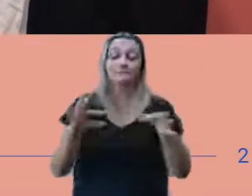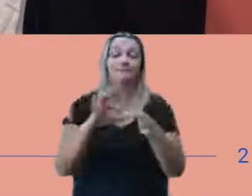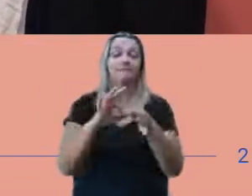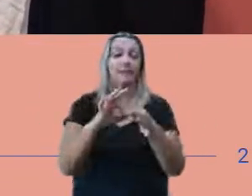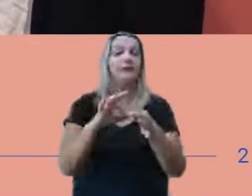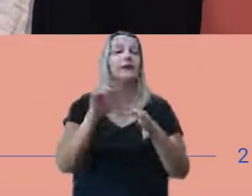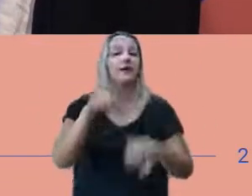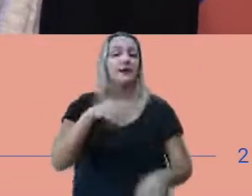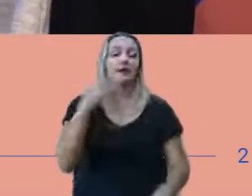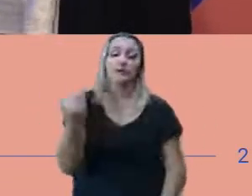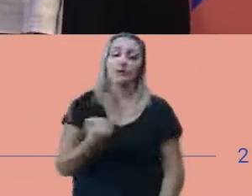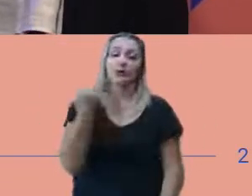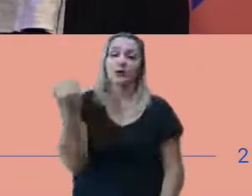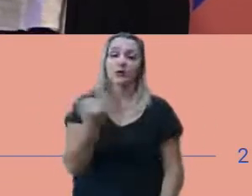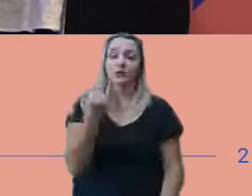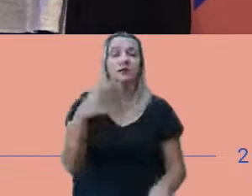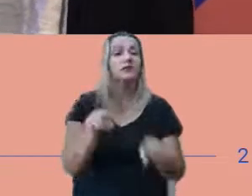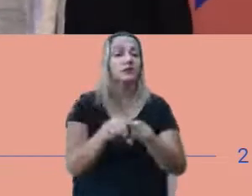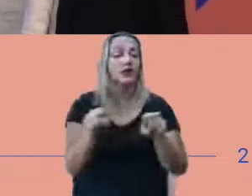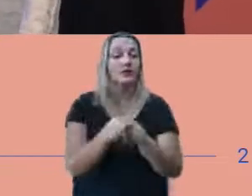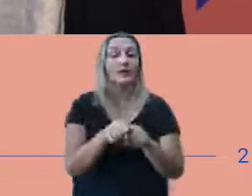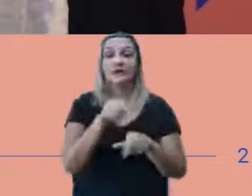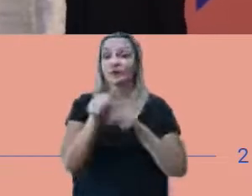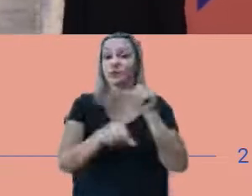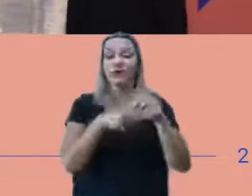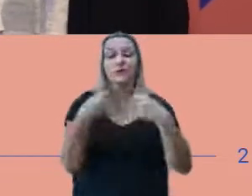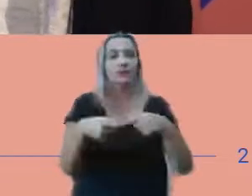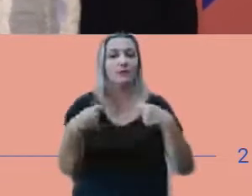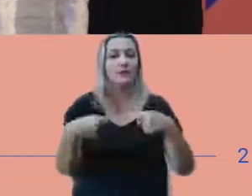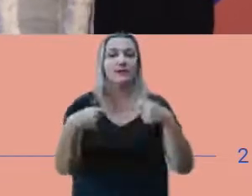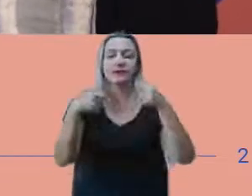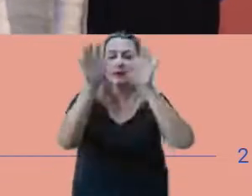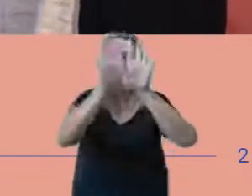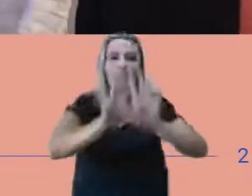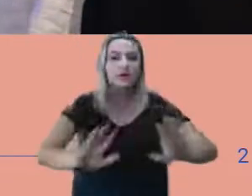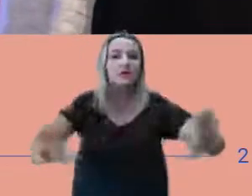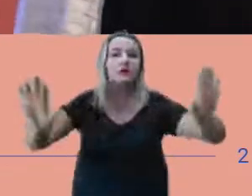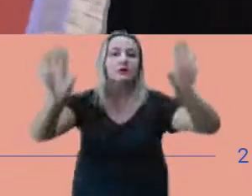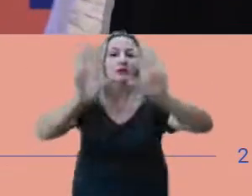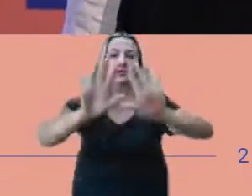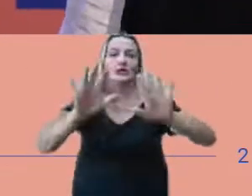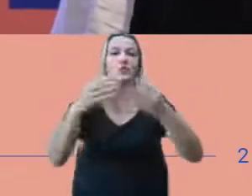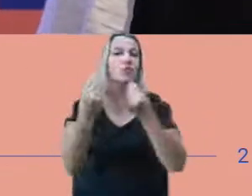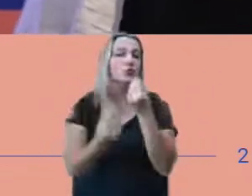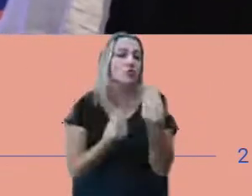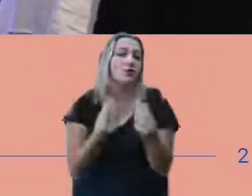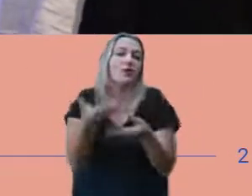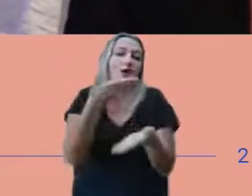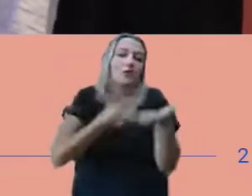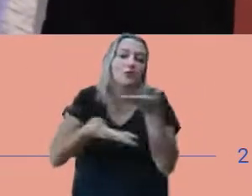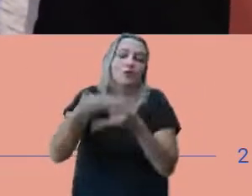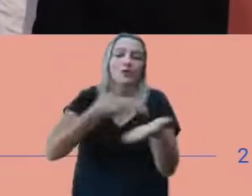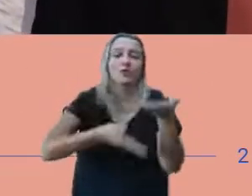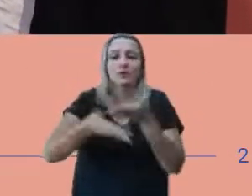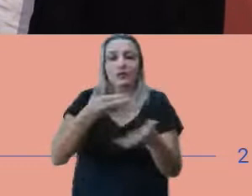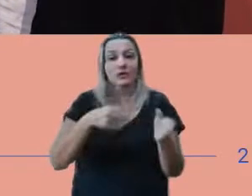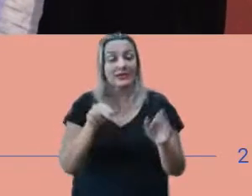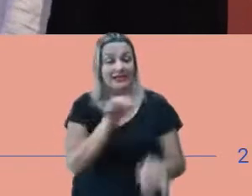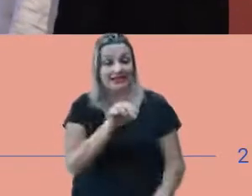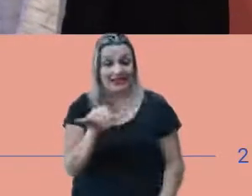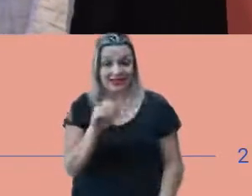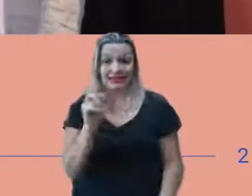que a transição precisa dessa visão sistêmica de colaboração e que se a gente